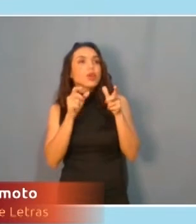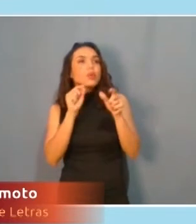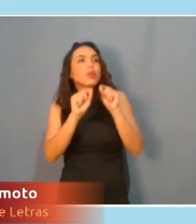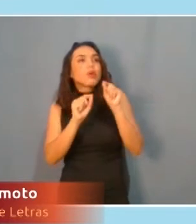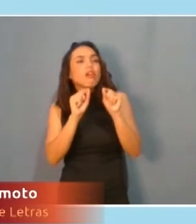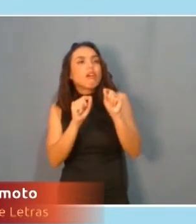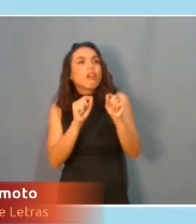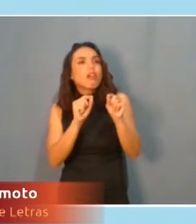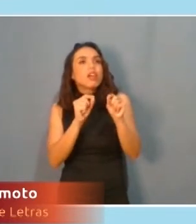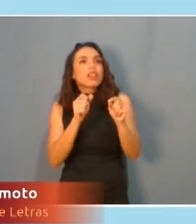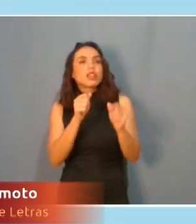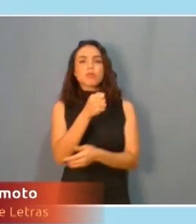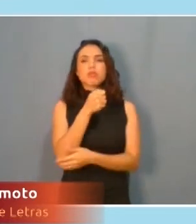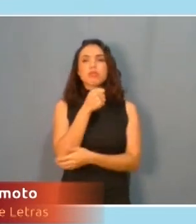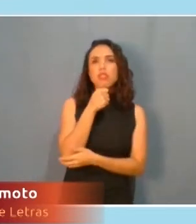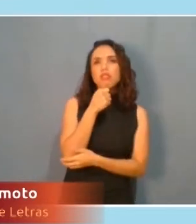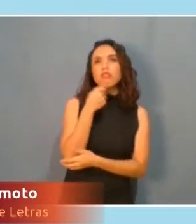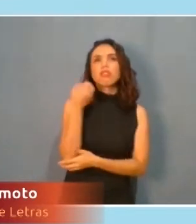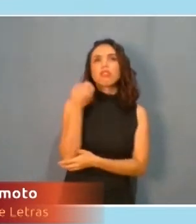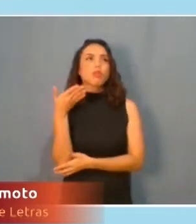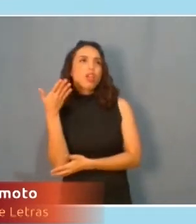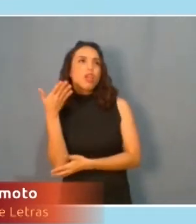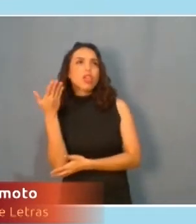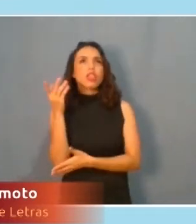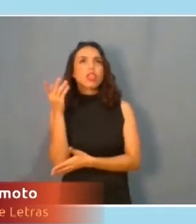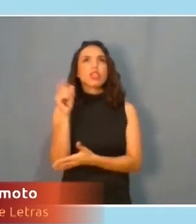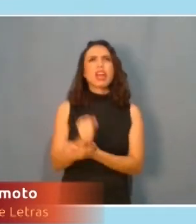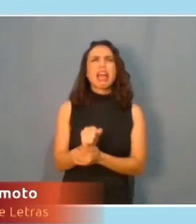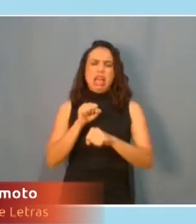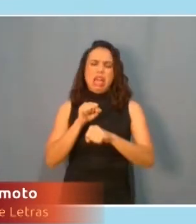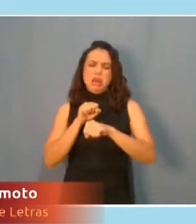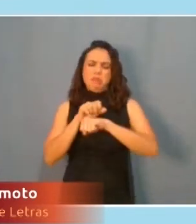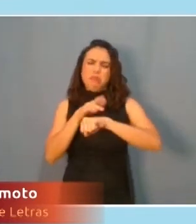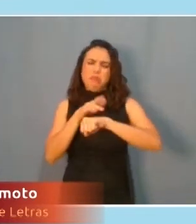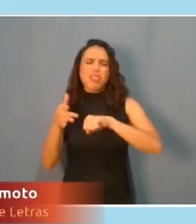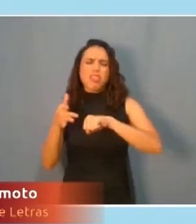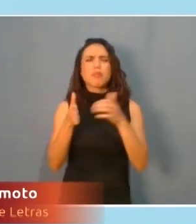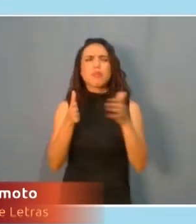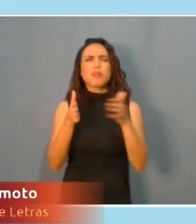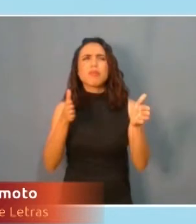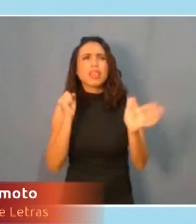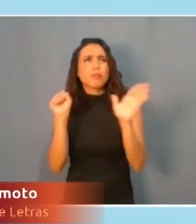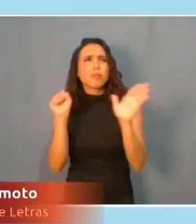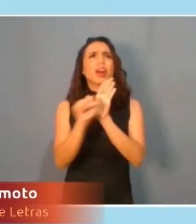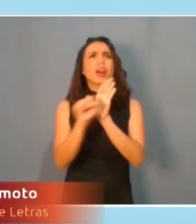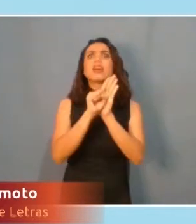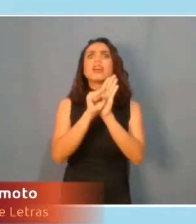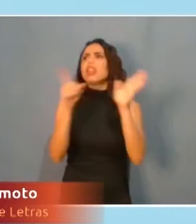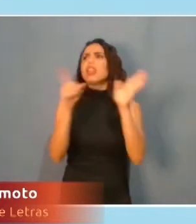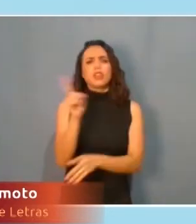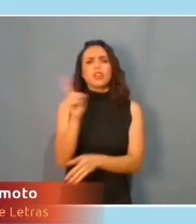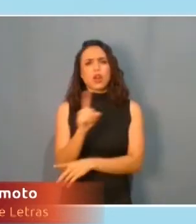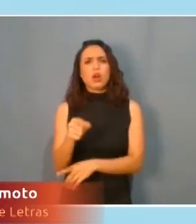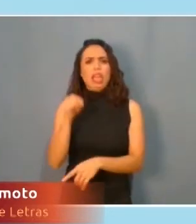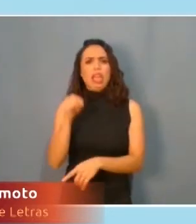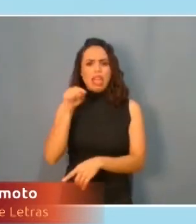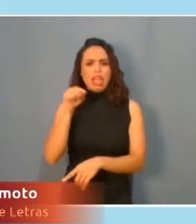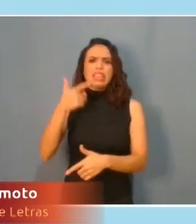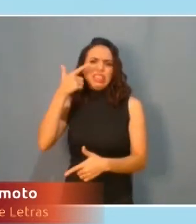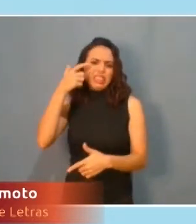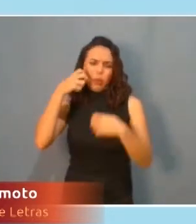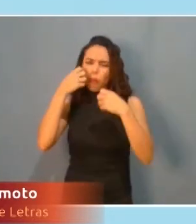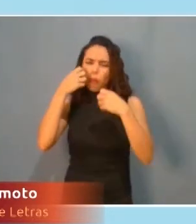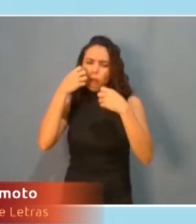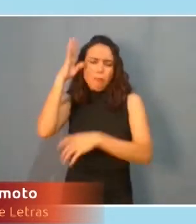entrevistas, perguntam, mas a pandemia... Não, a pandemia, ela é horrorosa, matou muita gente, trouxe um vírus. Agora, a